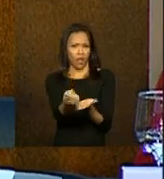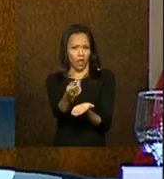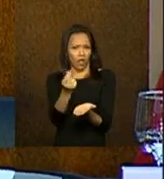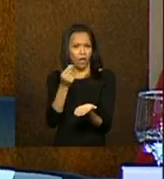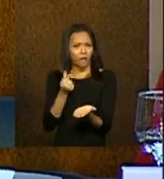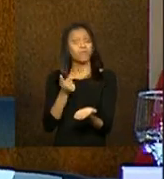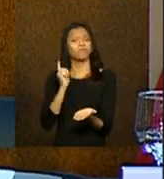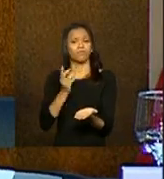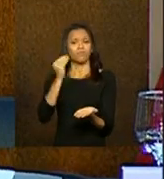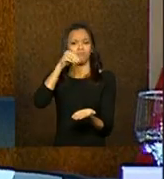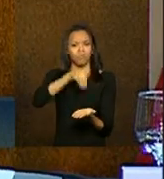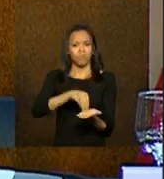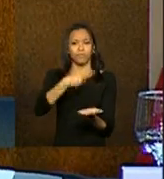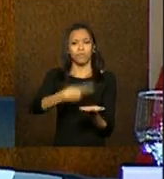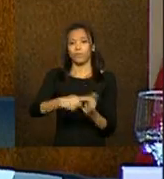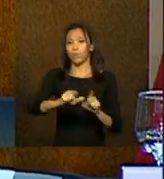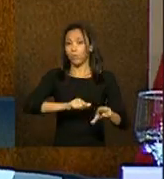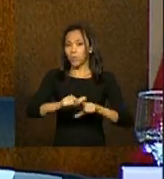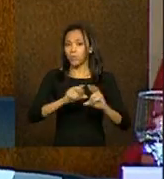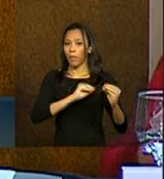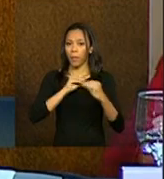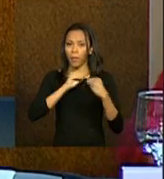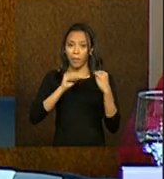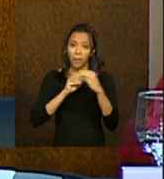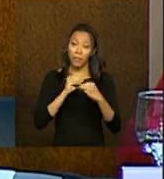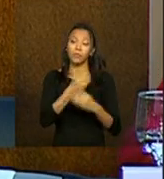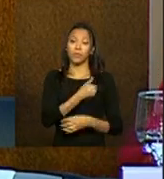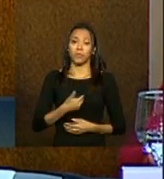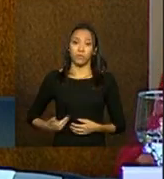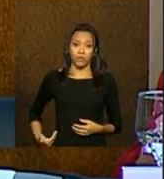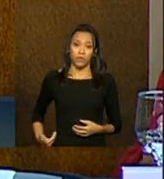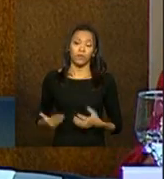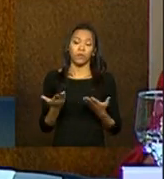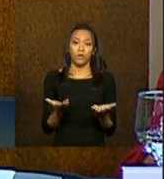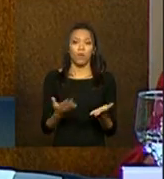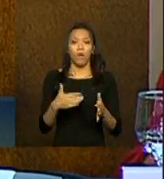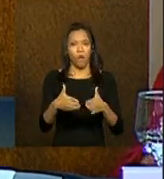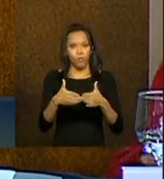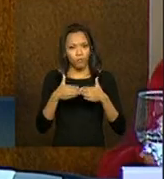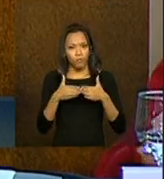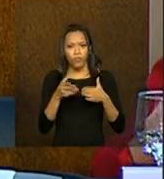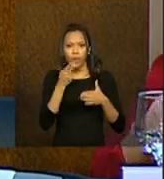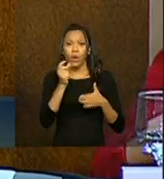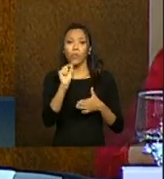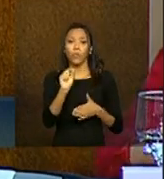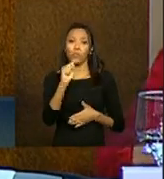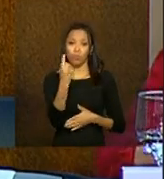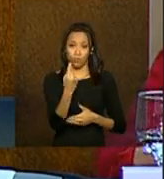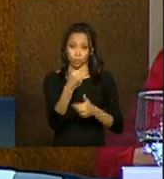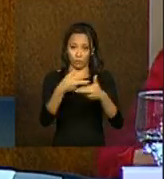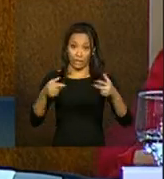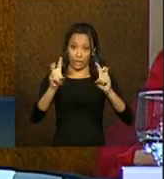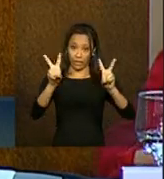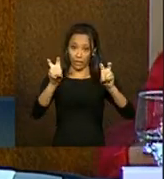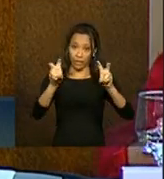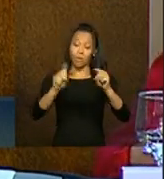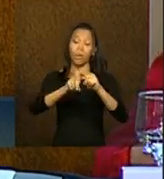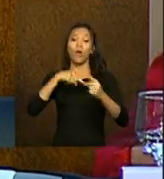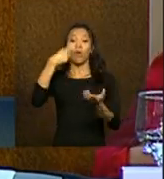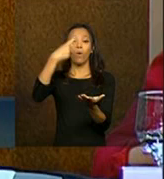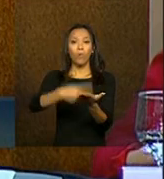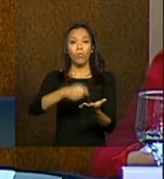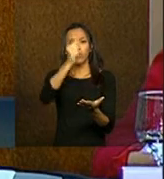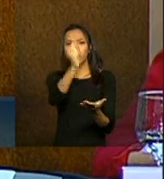avanços institucionais nos últimos anos em relação a esses temas. Gostaria aqui de citar alguns deles: o compromisso